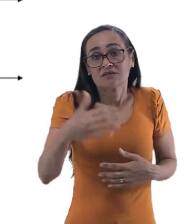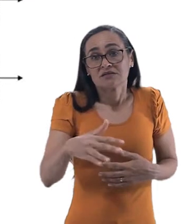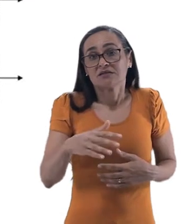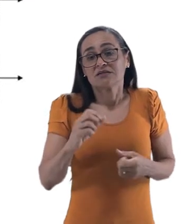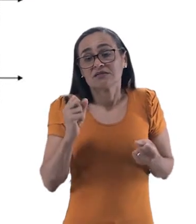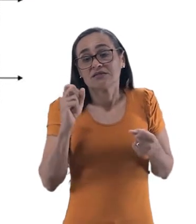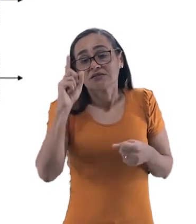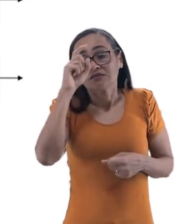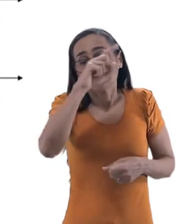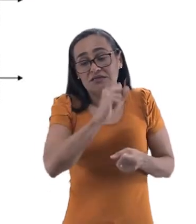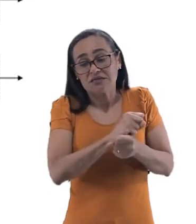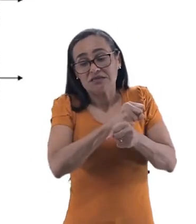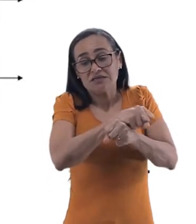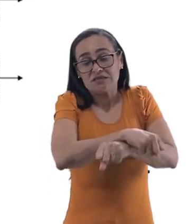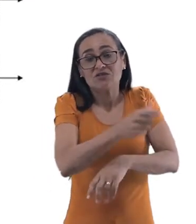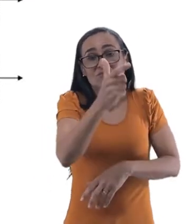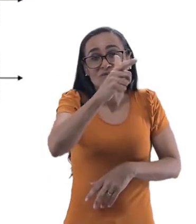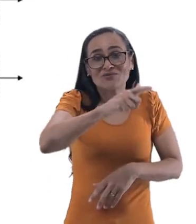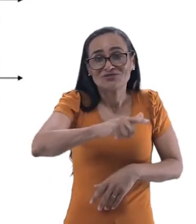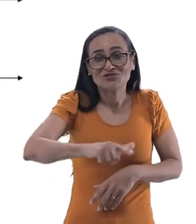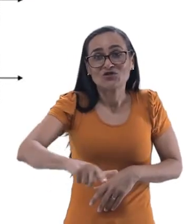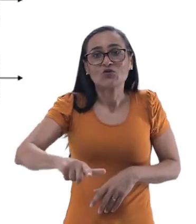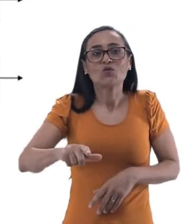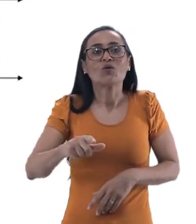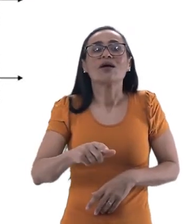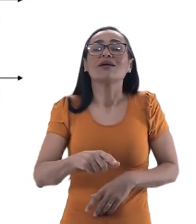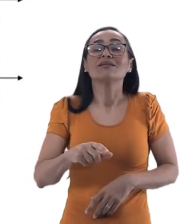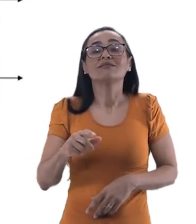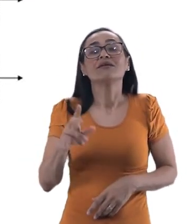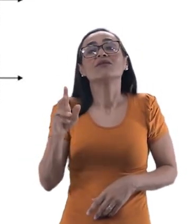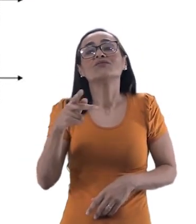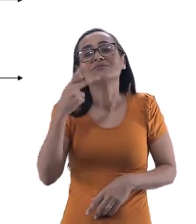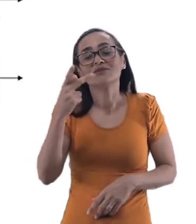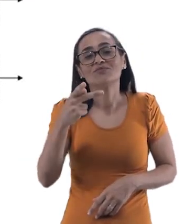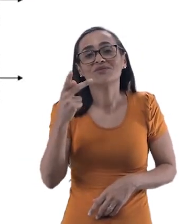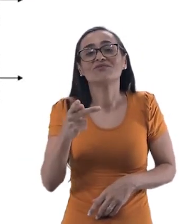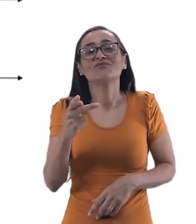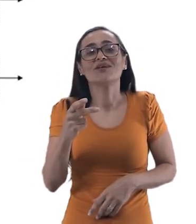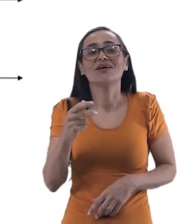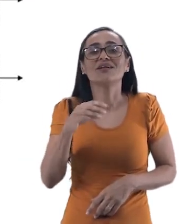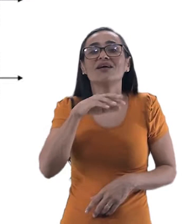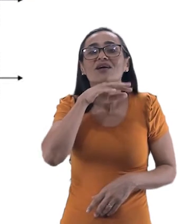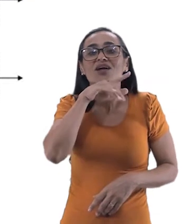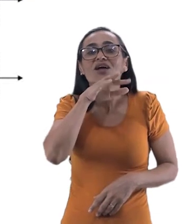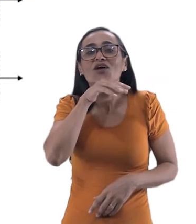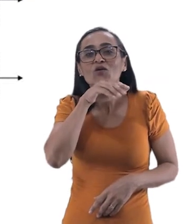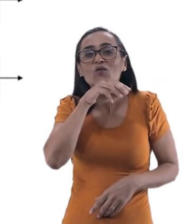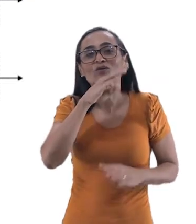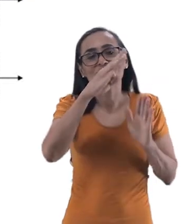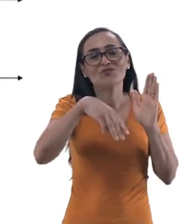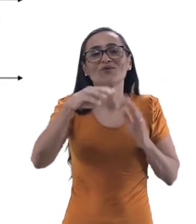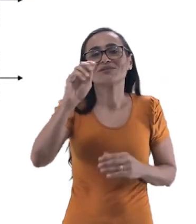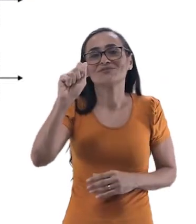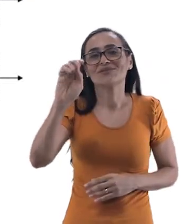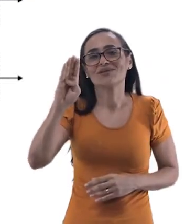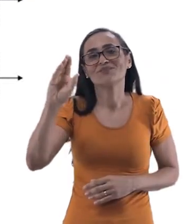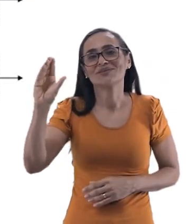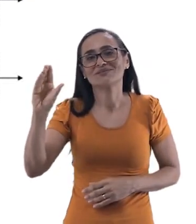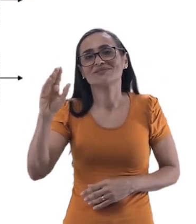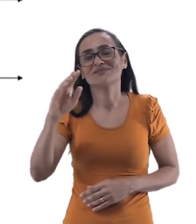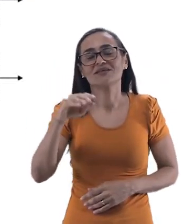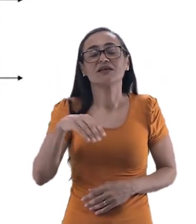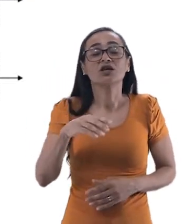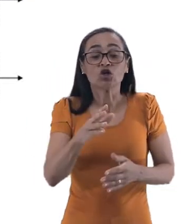custoso de ser implantado e de ser mantido, né? Essa é uma das desvantagens encontradas pelo